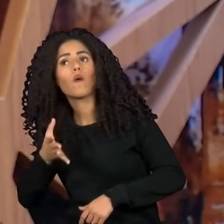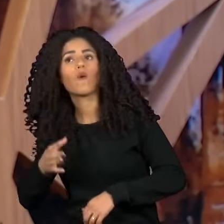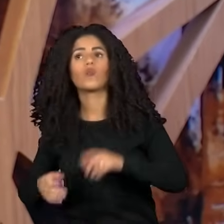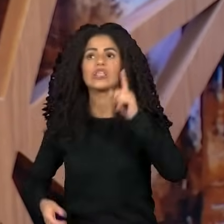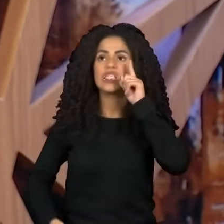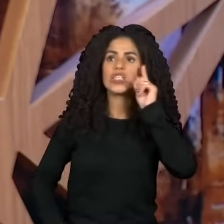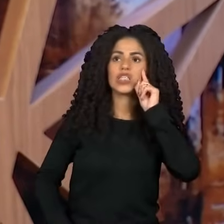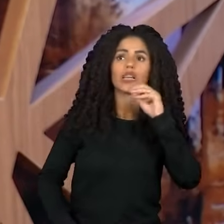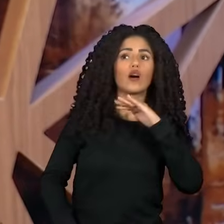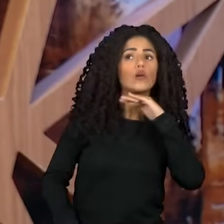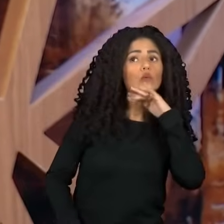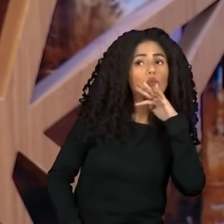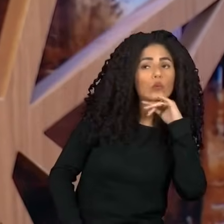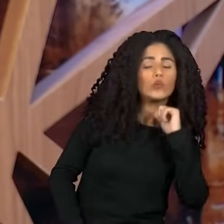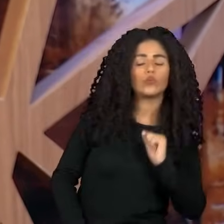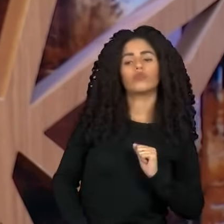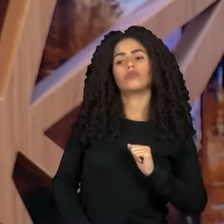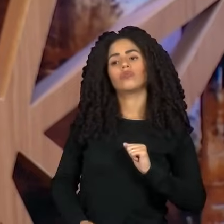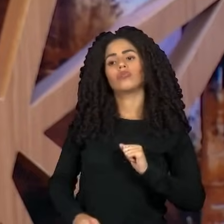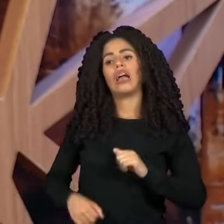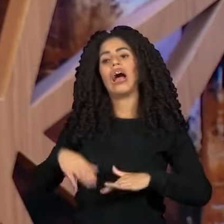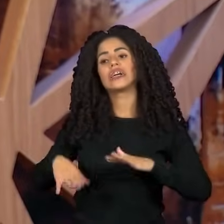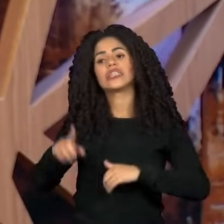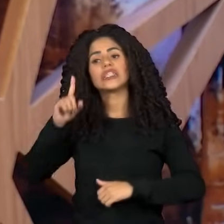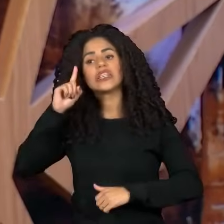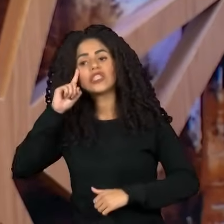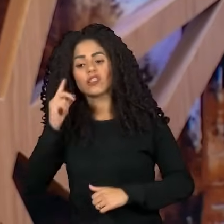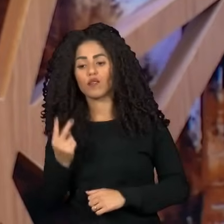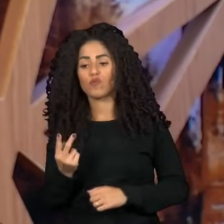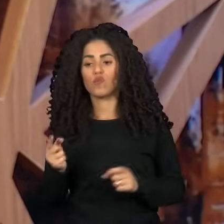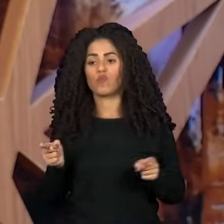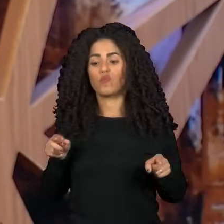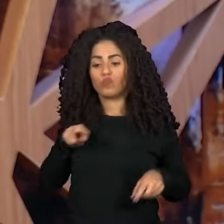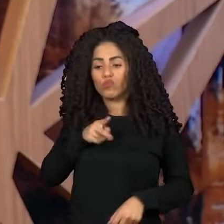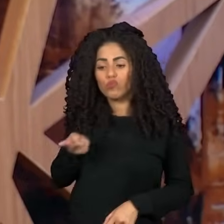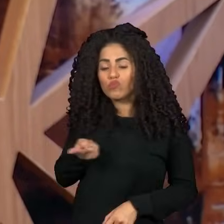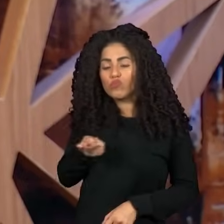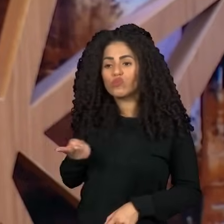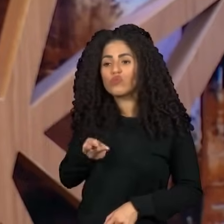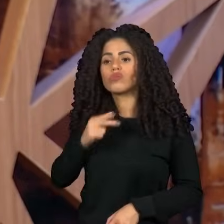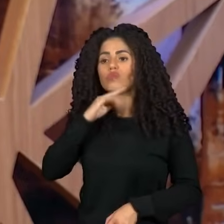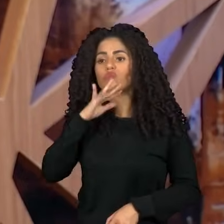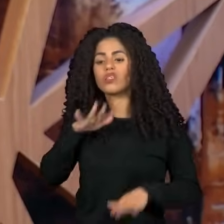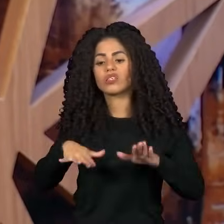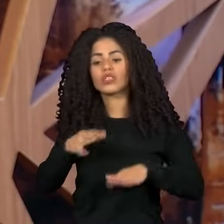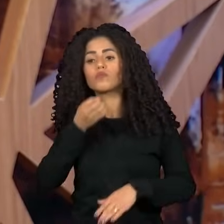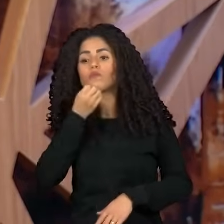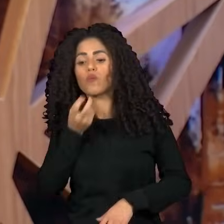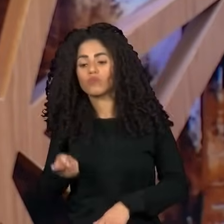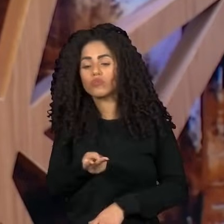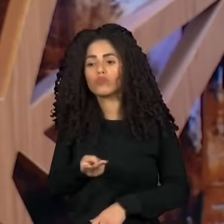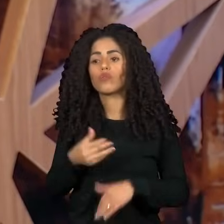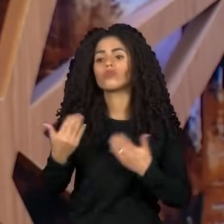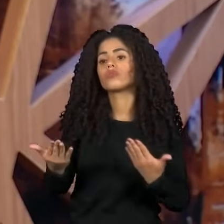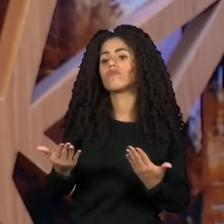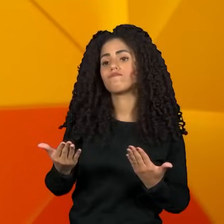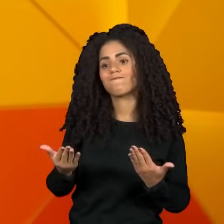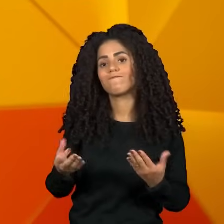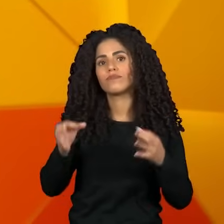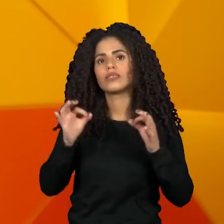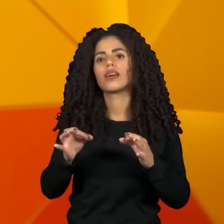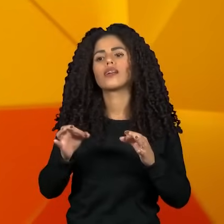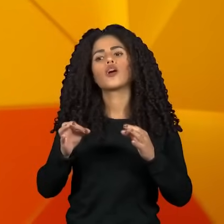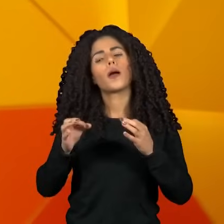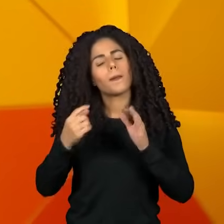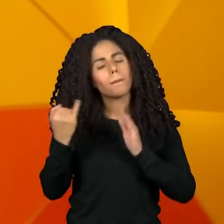para outro, tem dias que vai estar bom para todo mundo, mas é entender que a gente precisa desromantizar o amor. O amor. Isso é